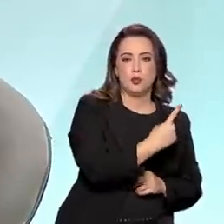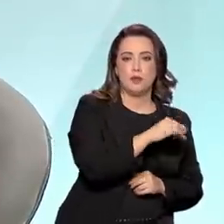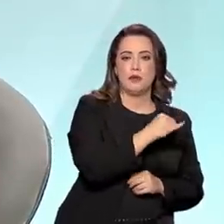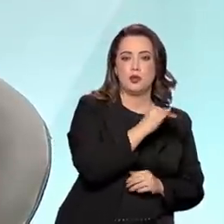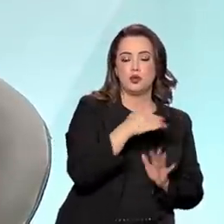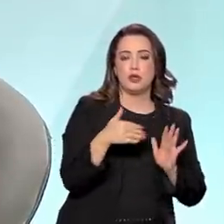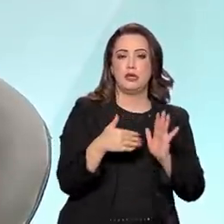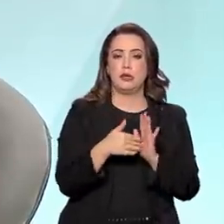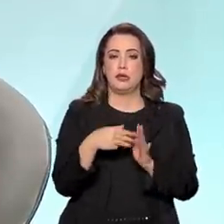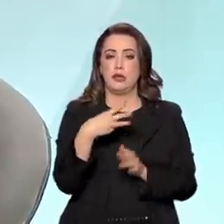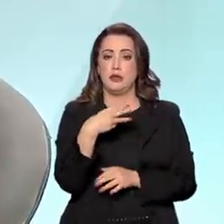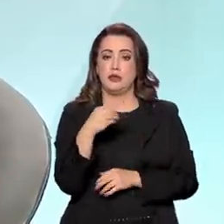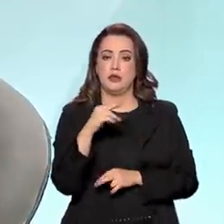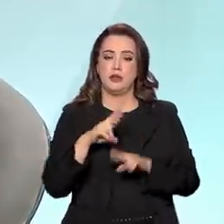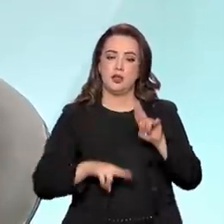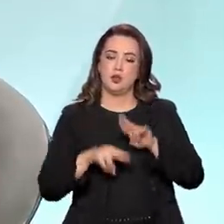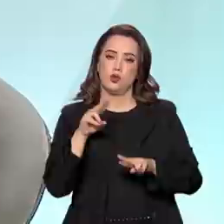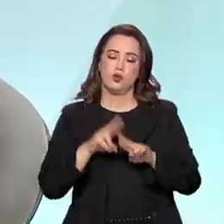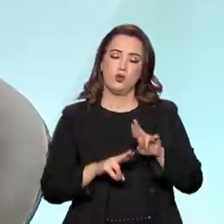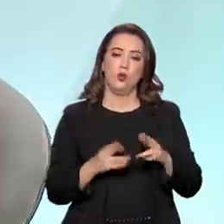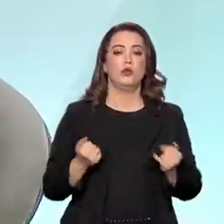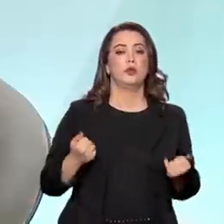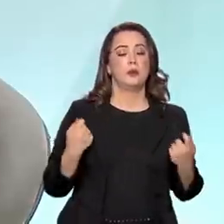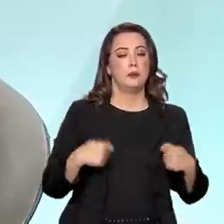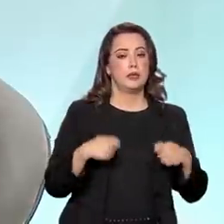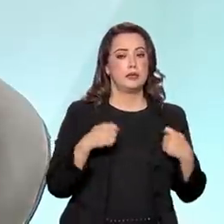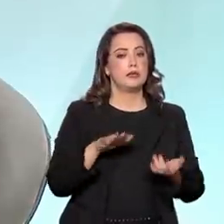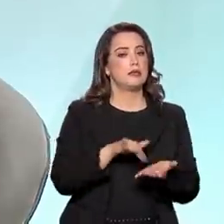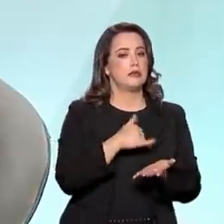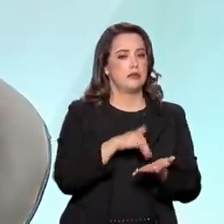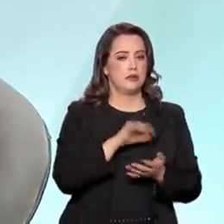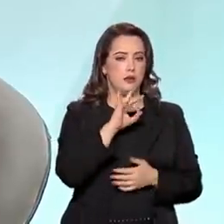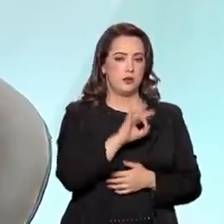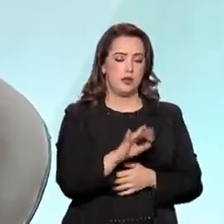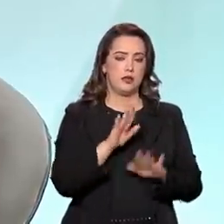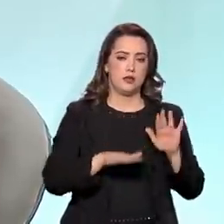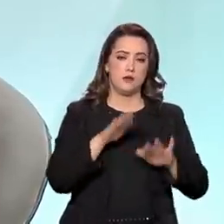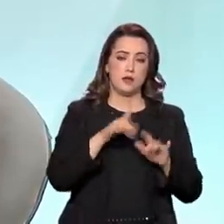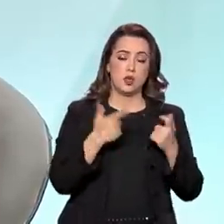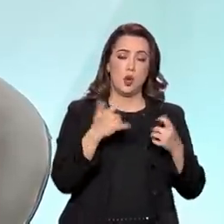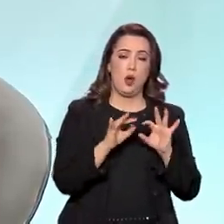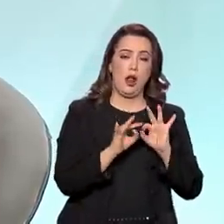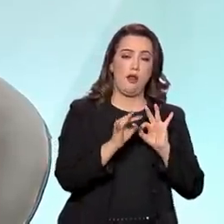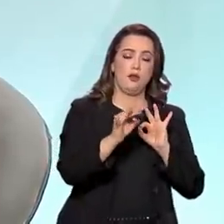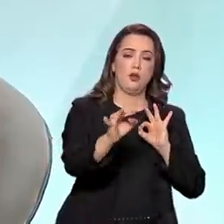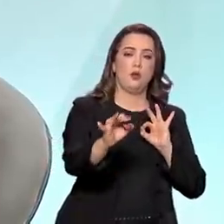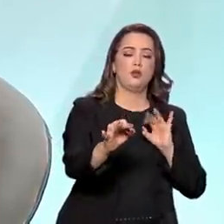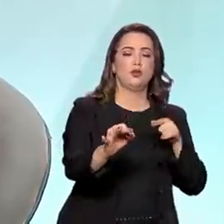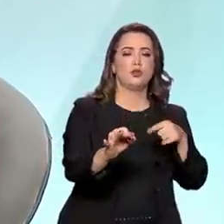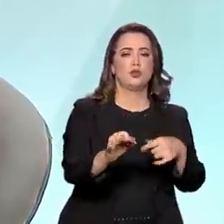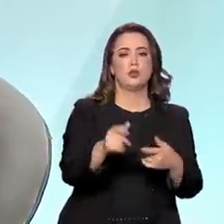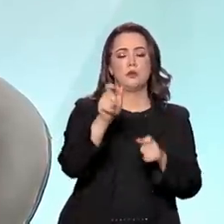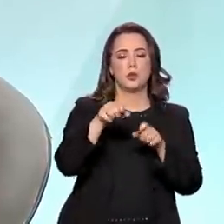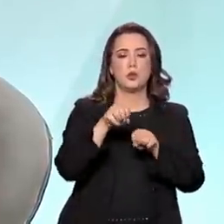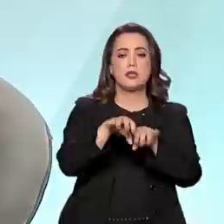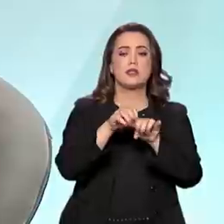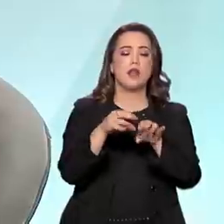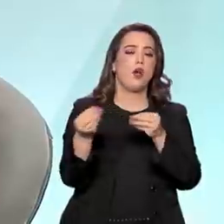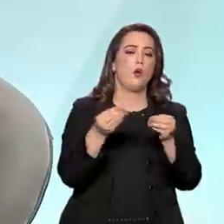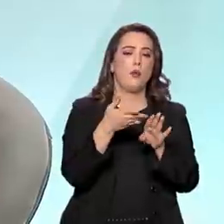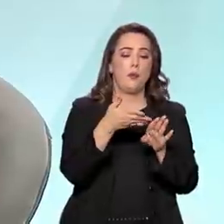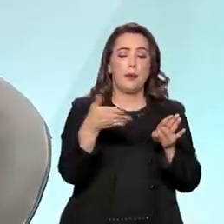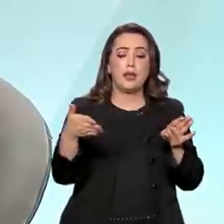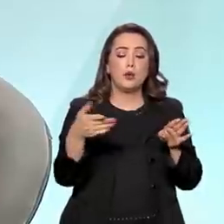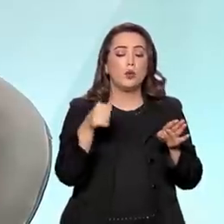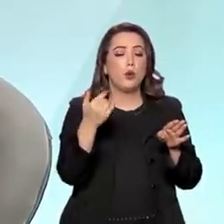orientação mas a gente às vezes não consegue chegar a todos os jovens do Brasil totalmente nas áreas mais distante para alguém orienta óleo